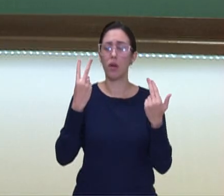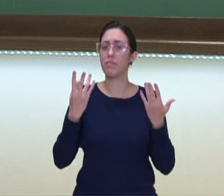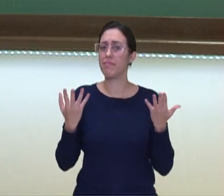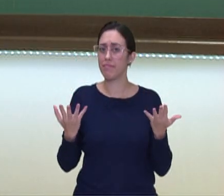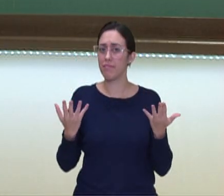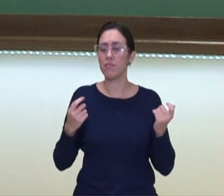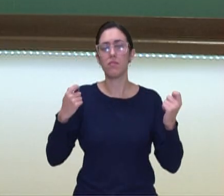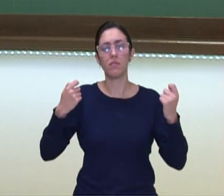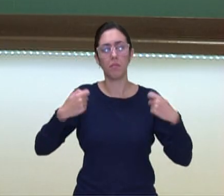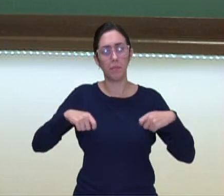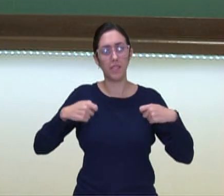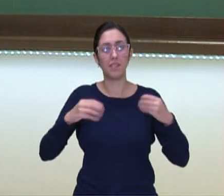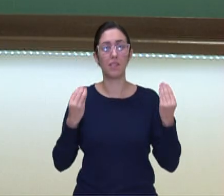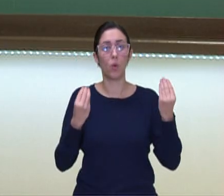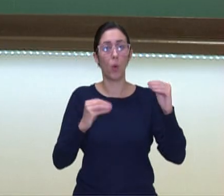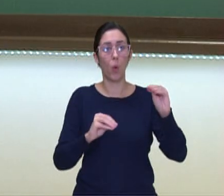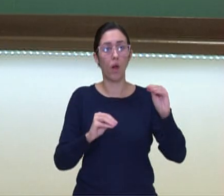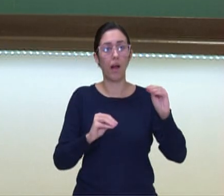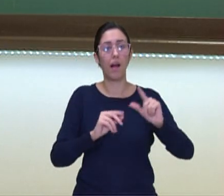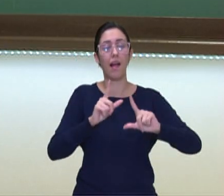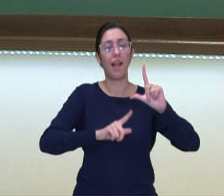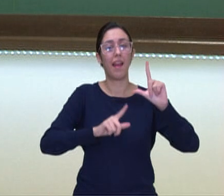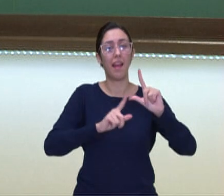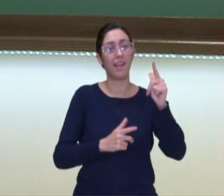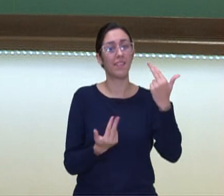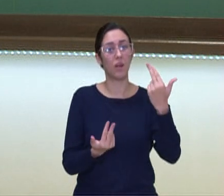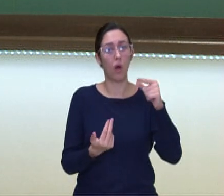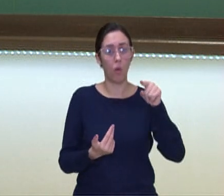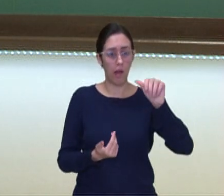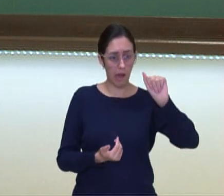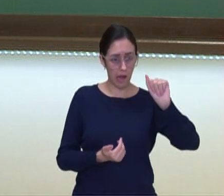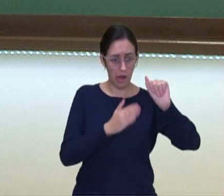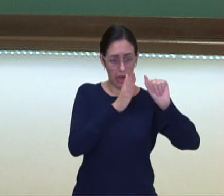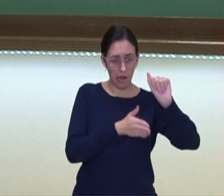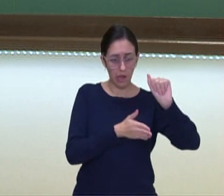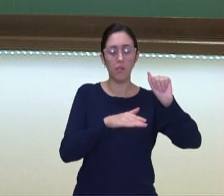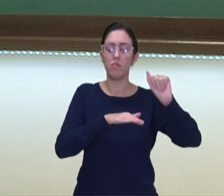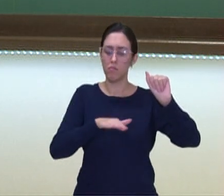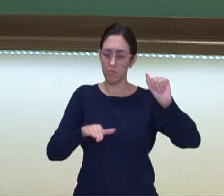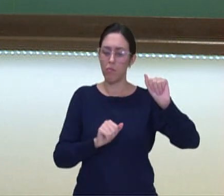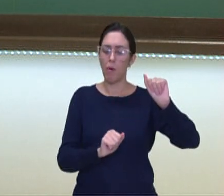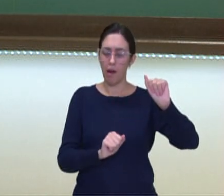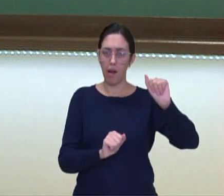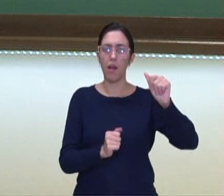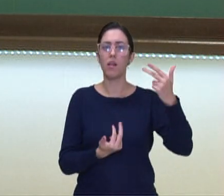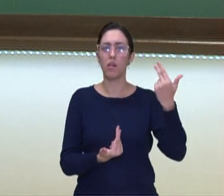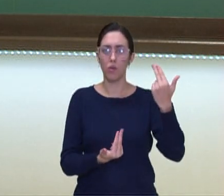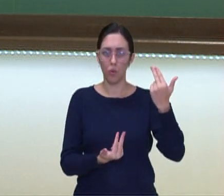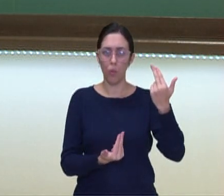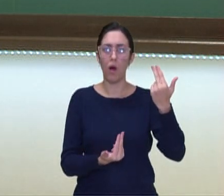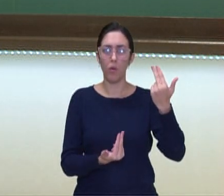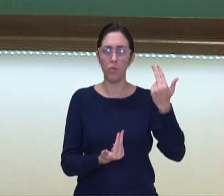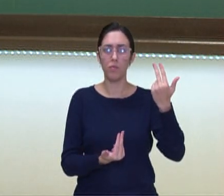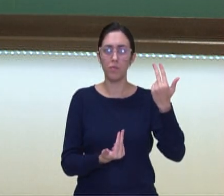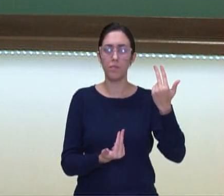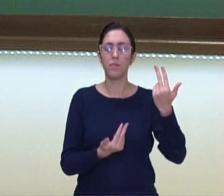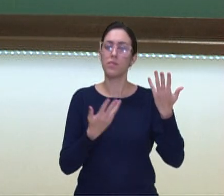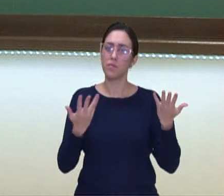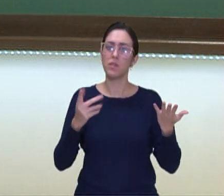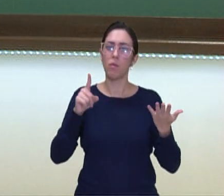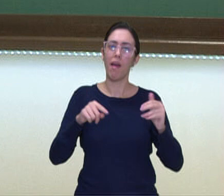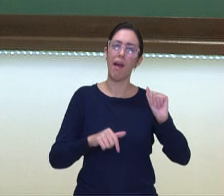por letras iguais. Então, se eu chamar de A, esse lado também vai ser chamado de A, e a área vai ser A vezes